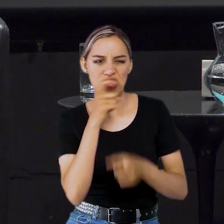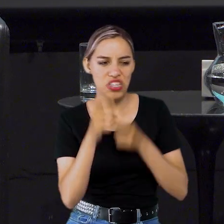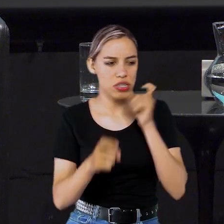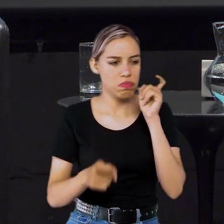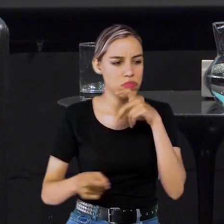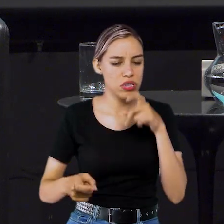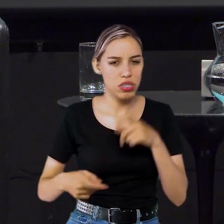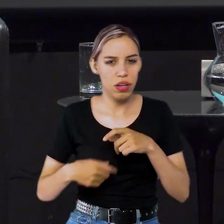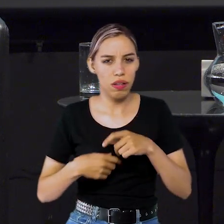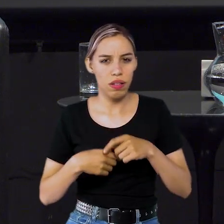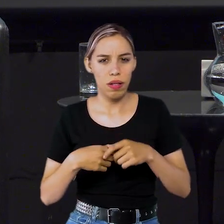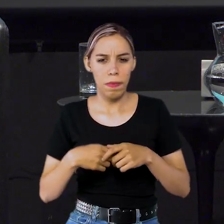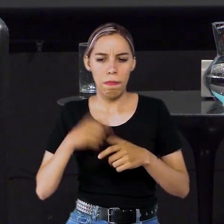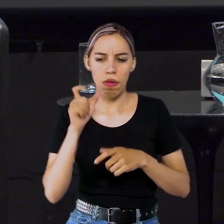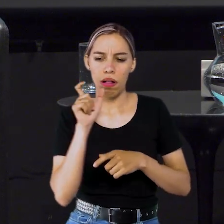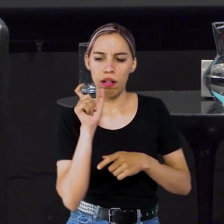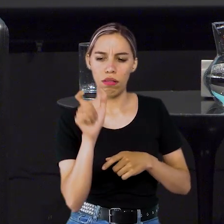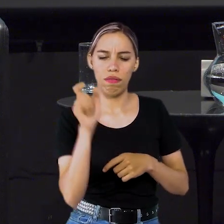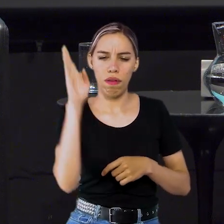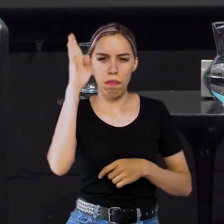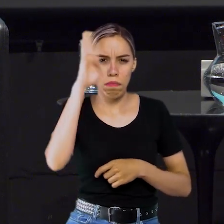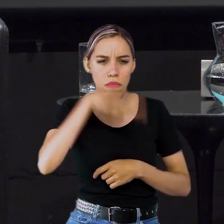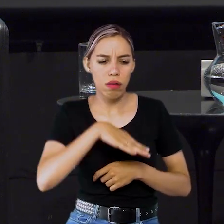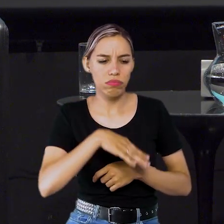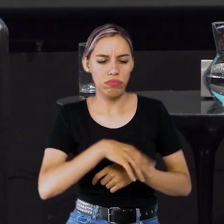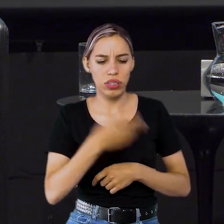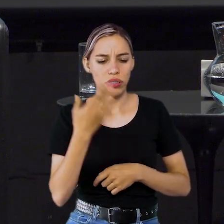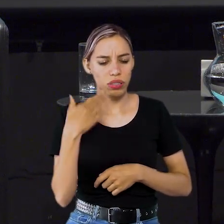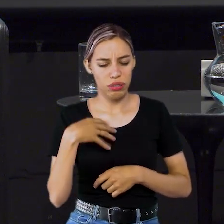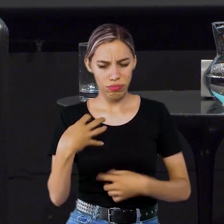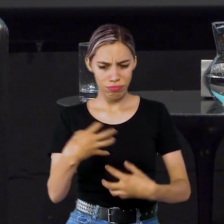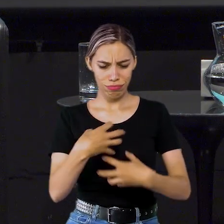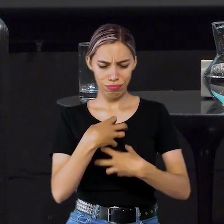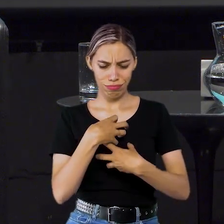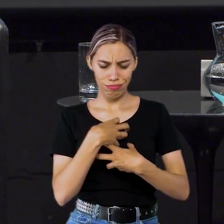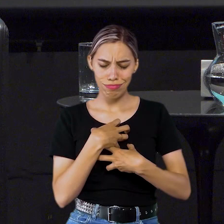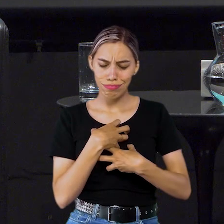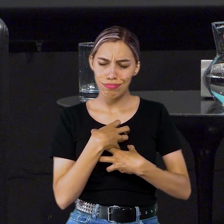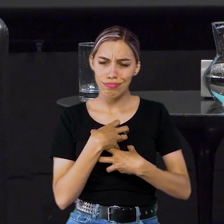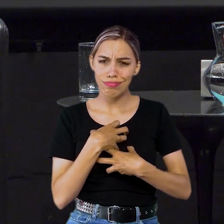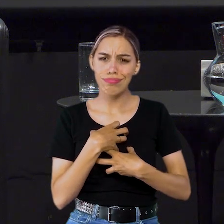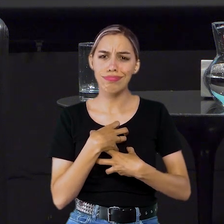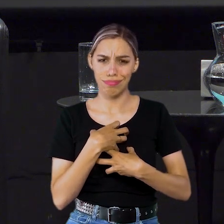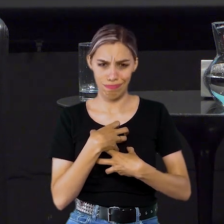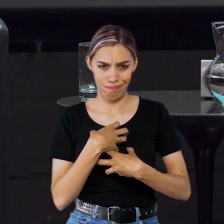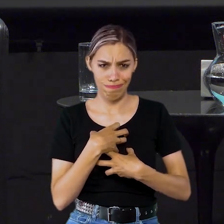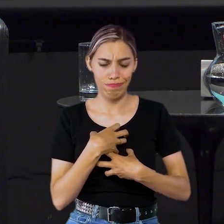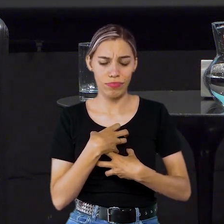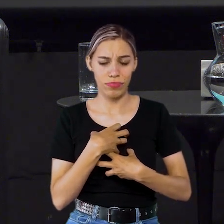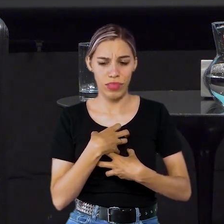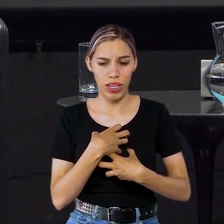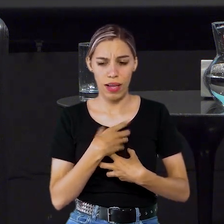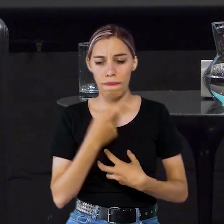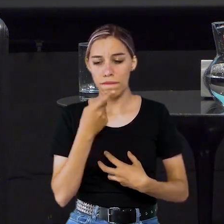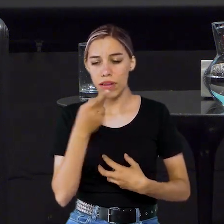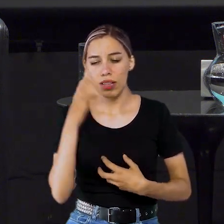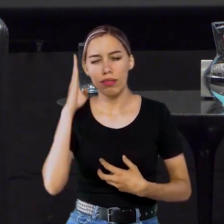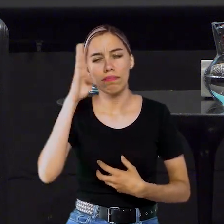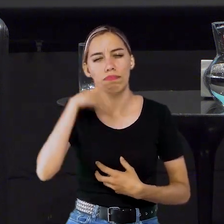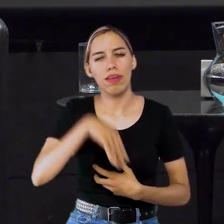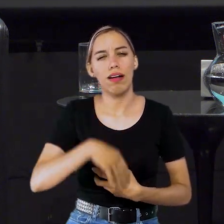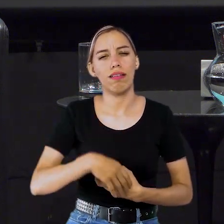palavras maldosas que afetam as nossas criancinhas, maldizem o que é verdadeiro e